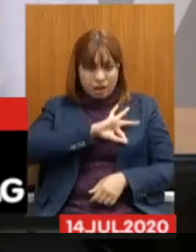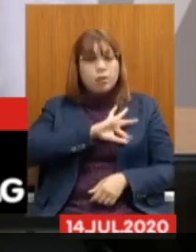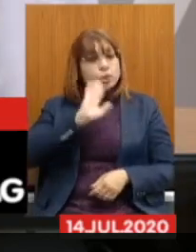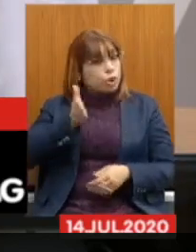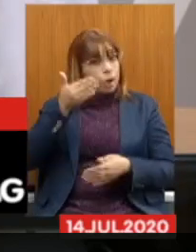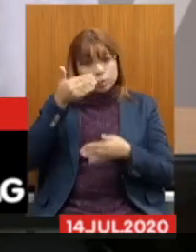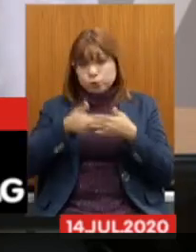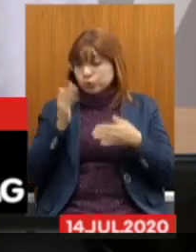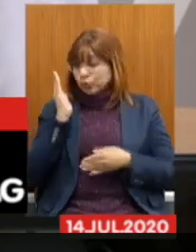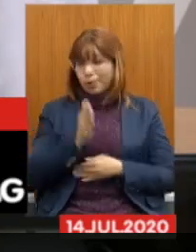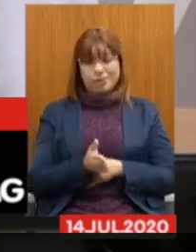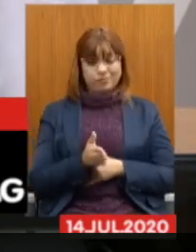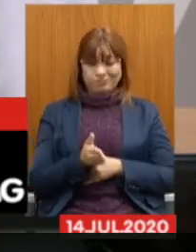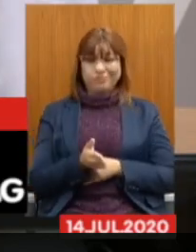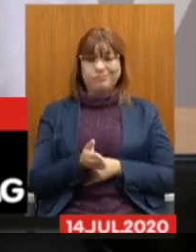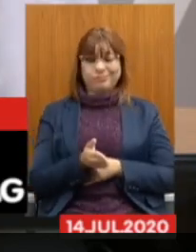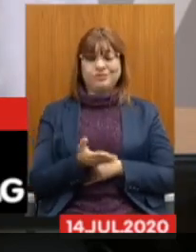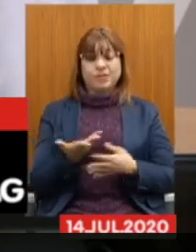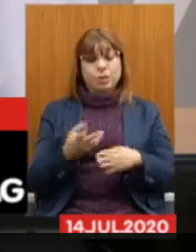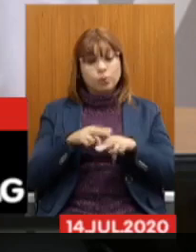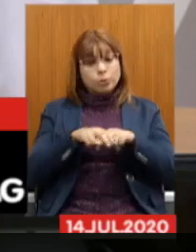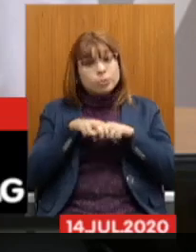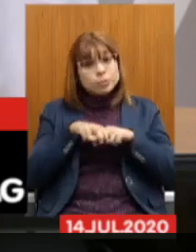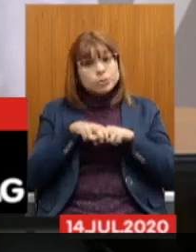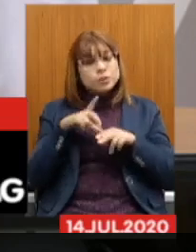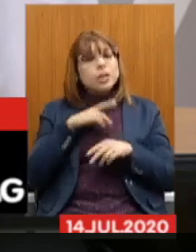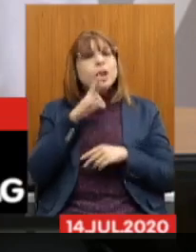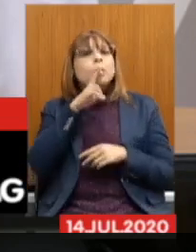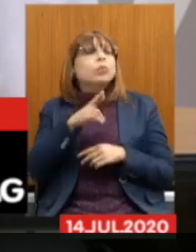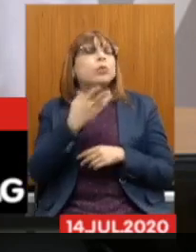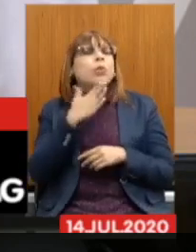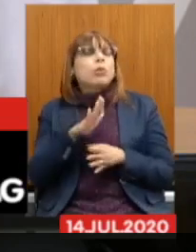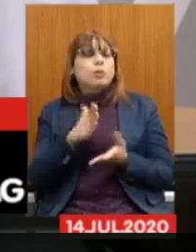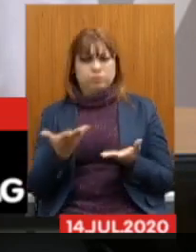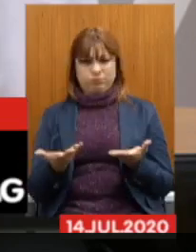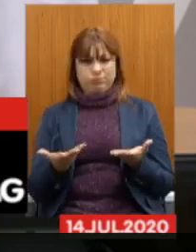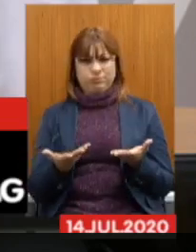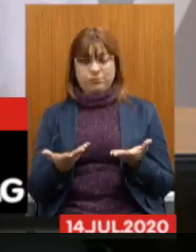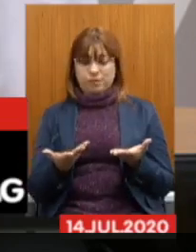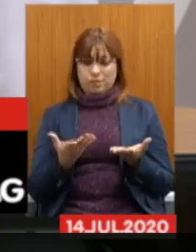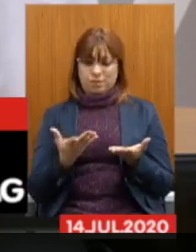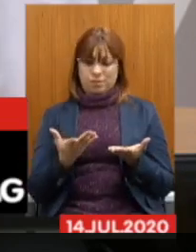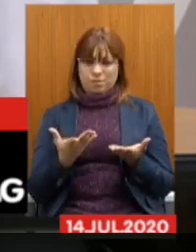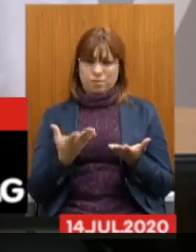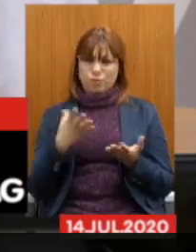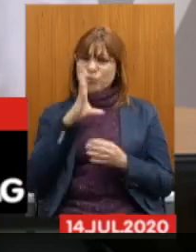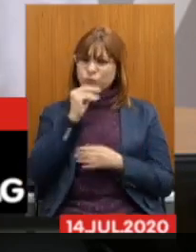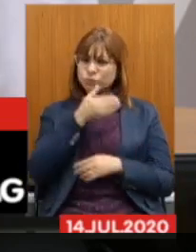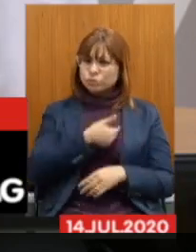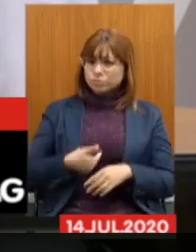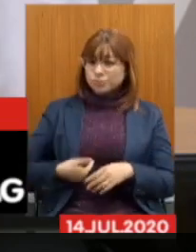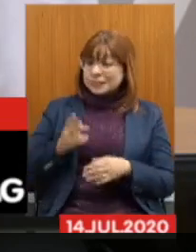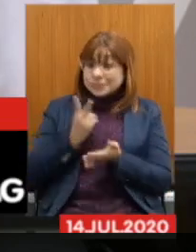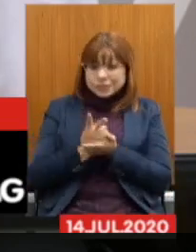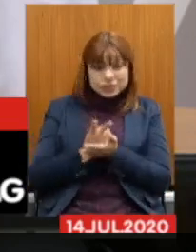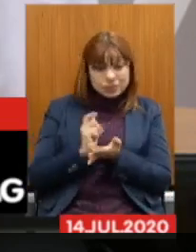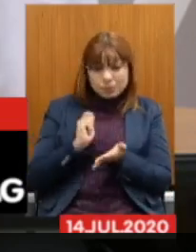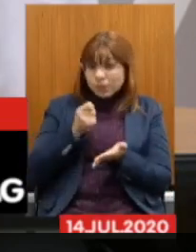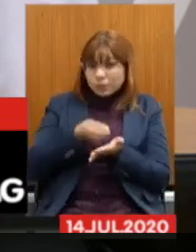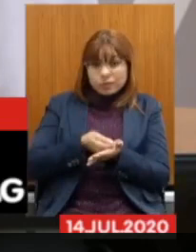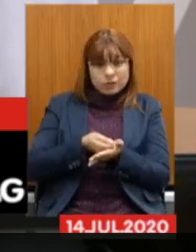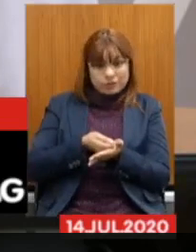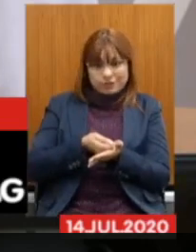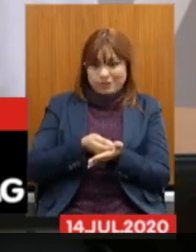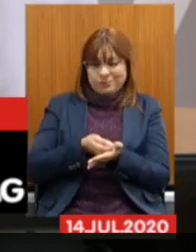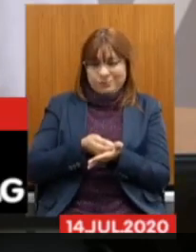esse sistema, temos o seguinte resultado: o servidor sempre paga o tributo. E